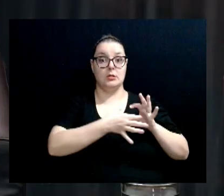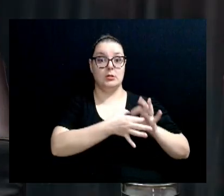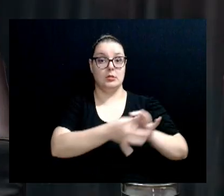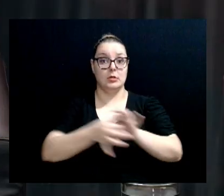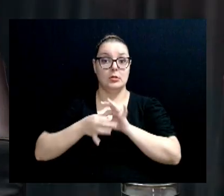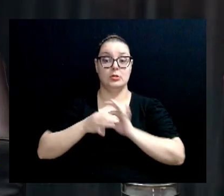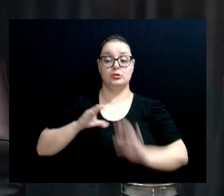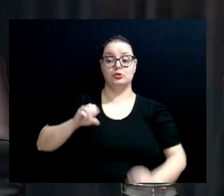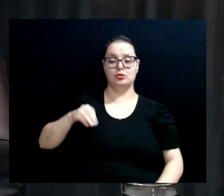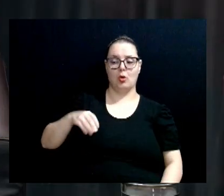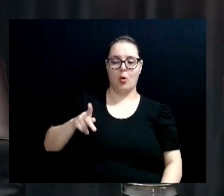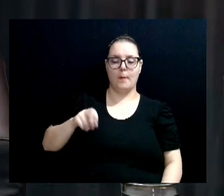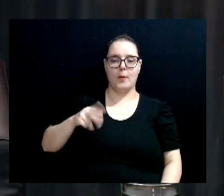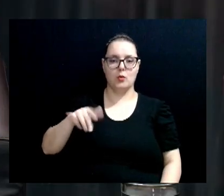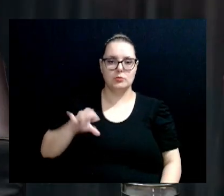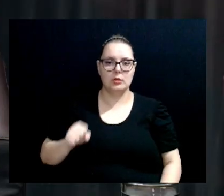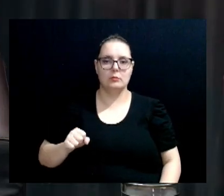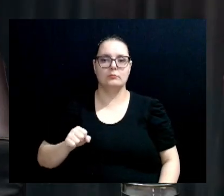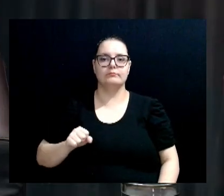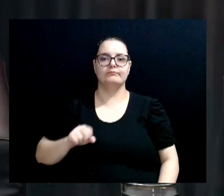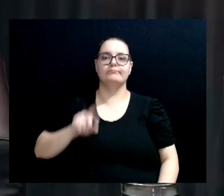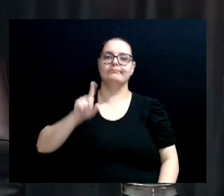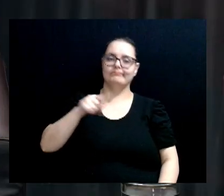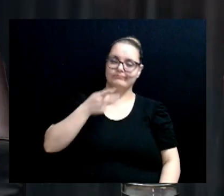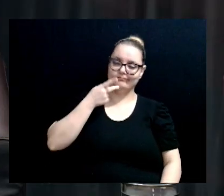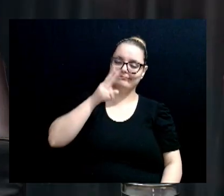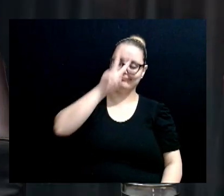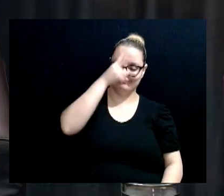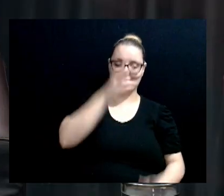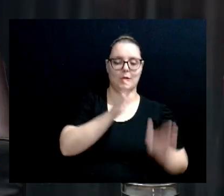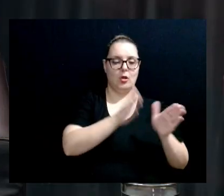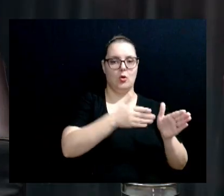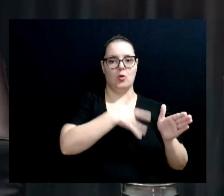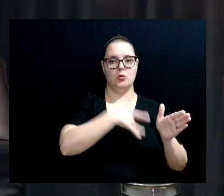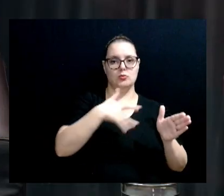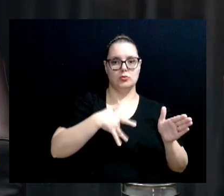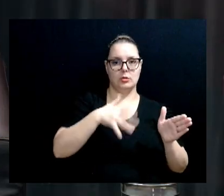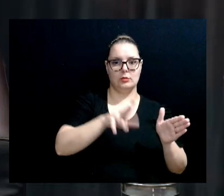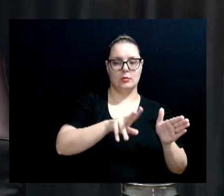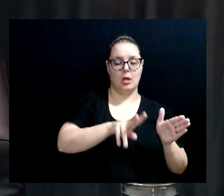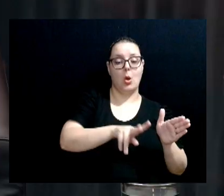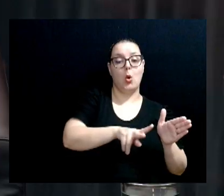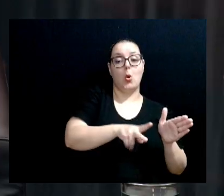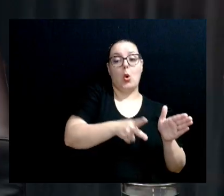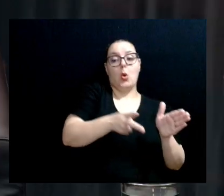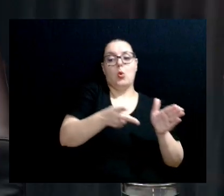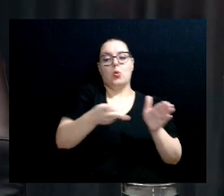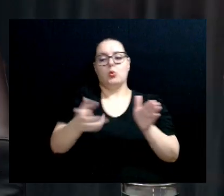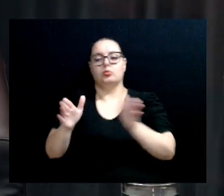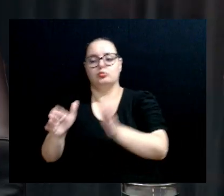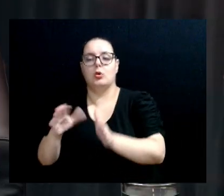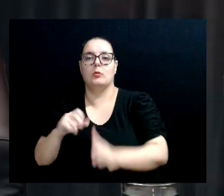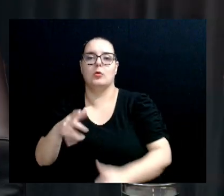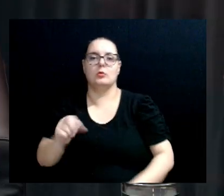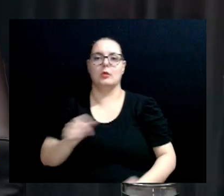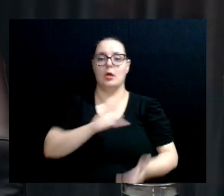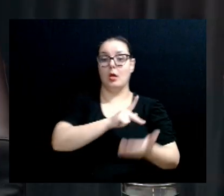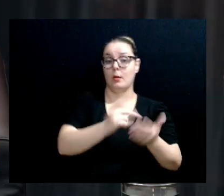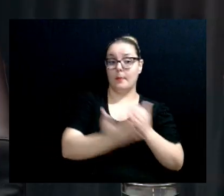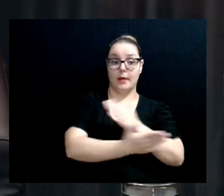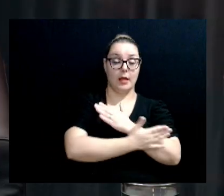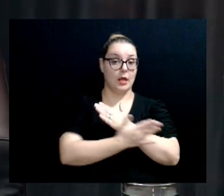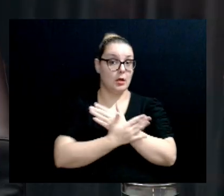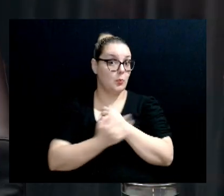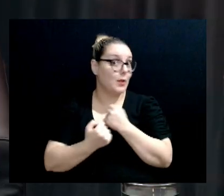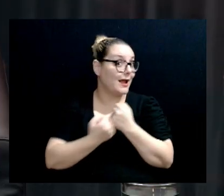que a gente fala que vira a chavinha do saudável, onde você vai, em vez de utilizar um aplicativo para te auxiliar, né, para te